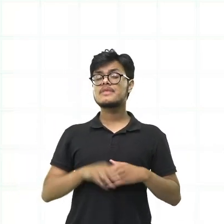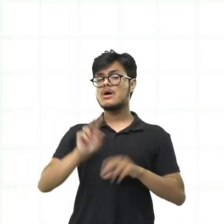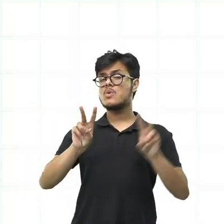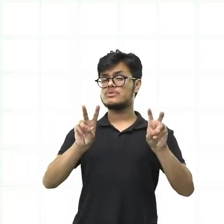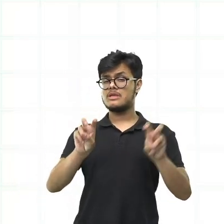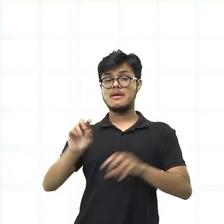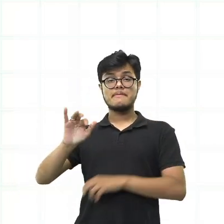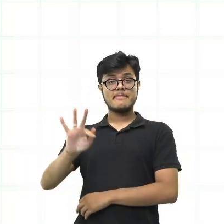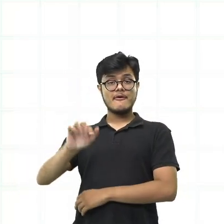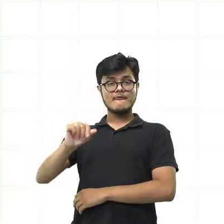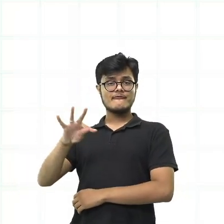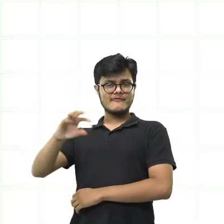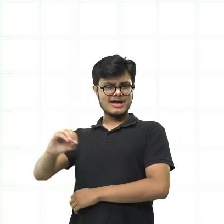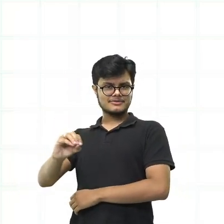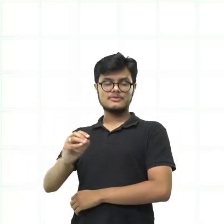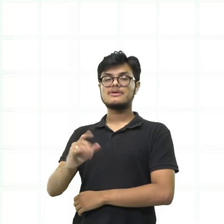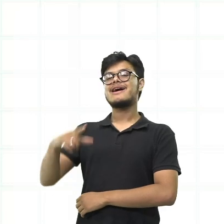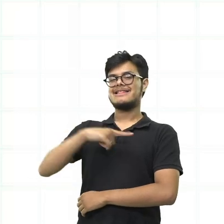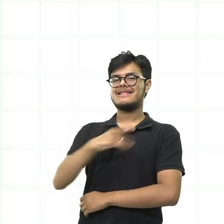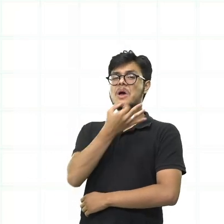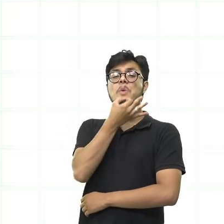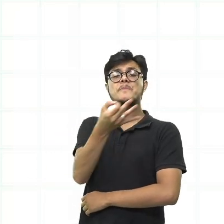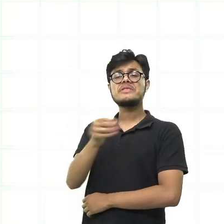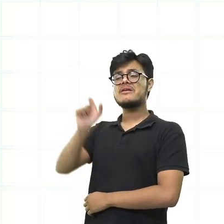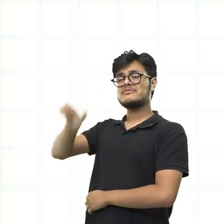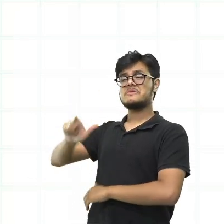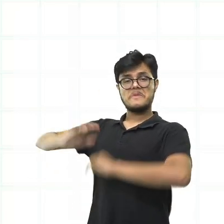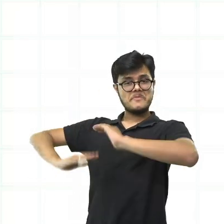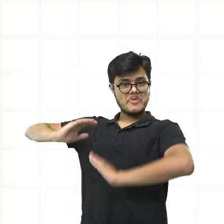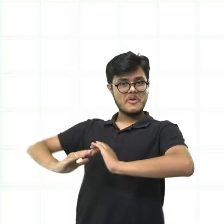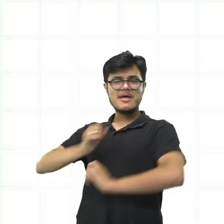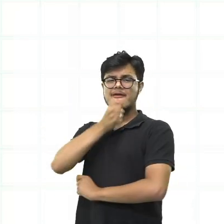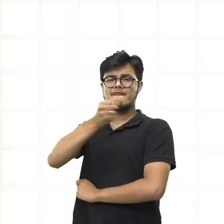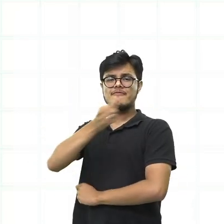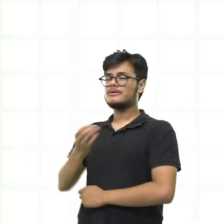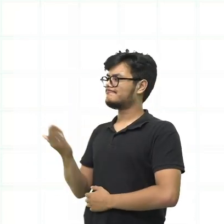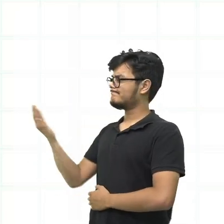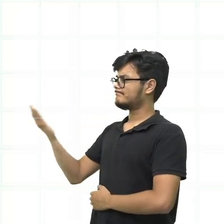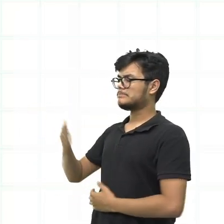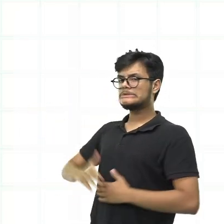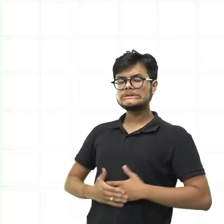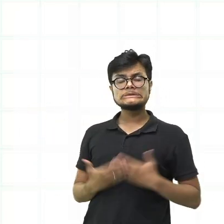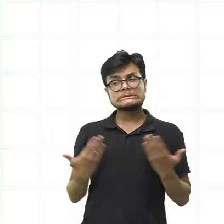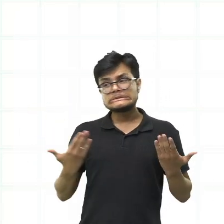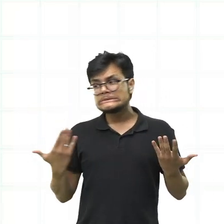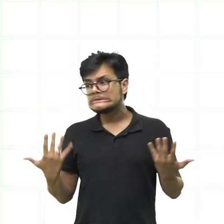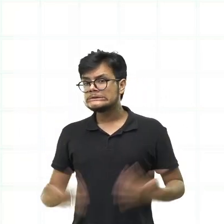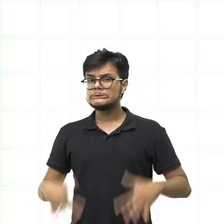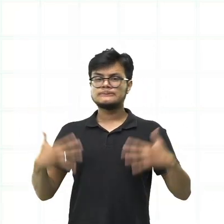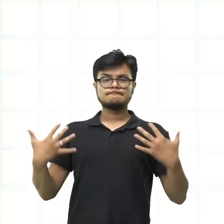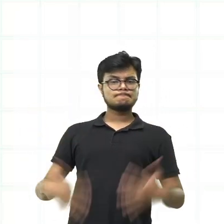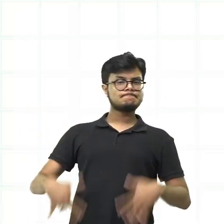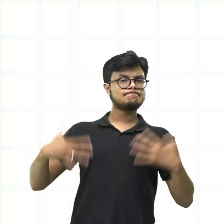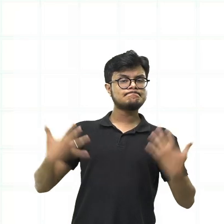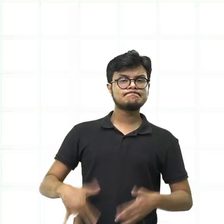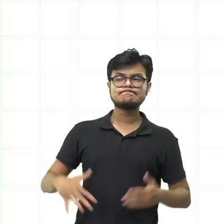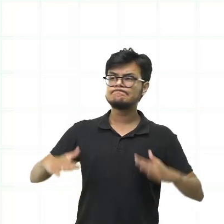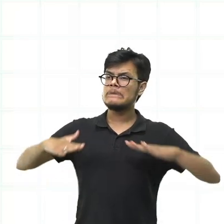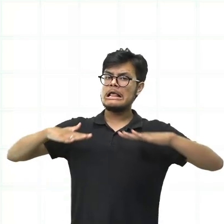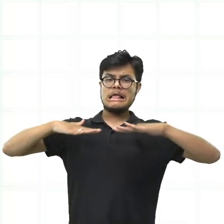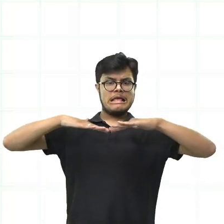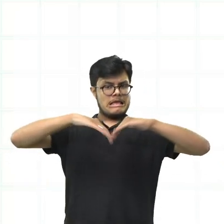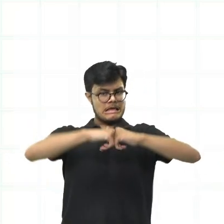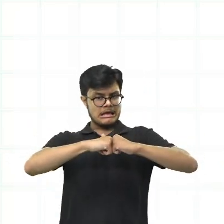uma opinião, né? A opinião do jornalista. O trágico acidente ocorrido na manhã de